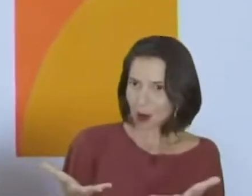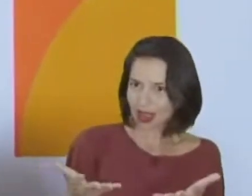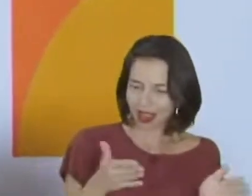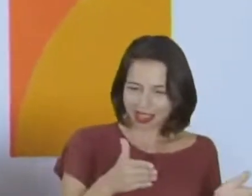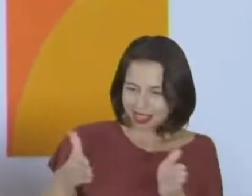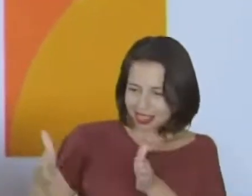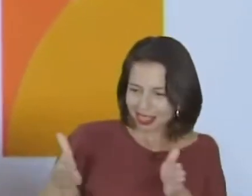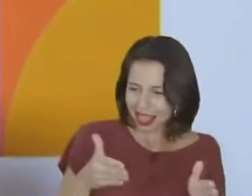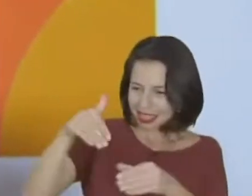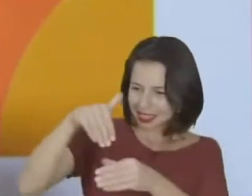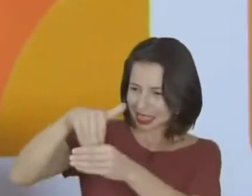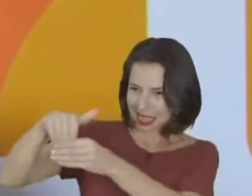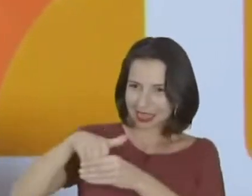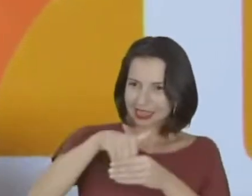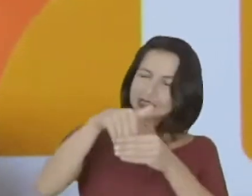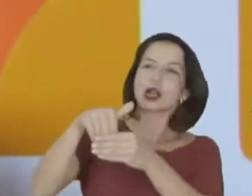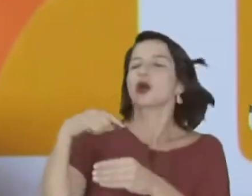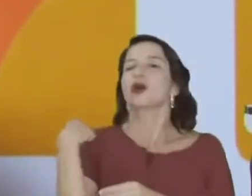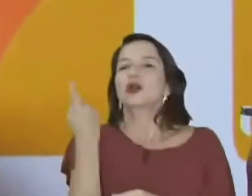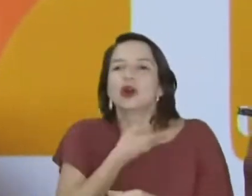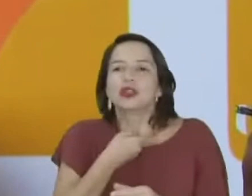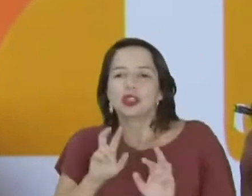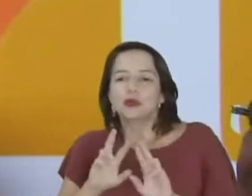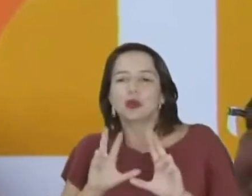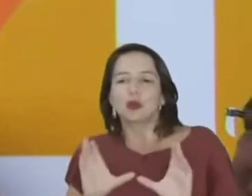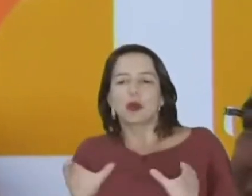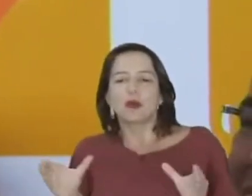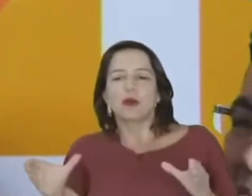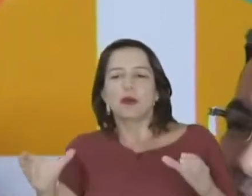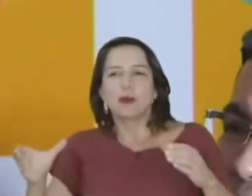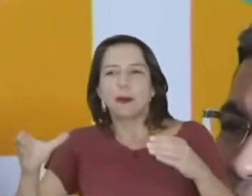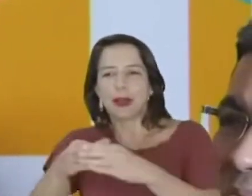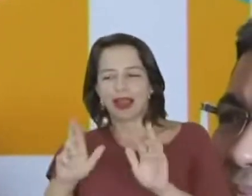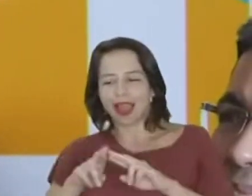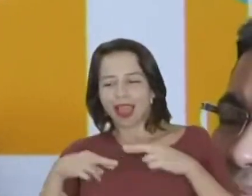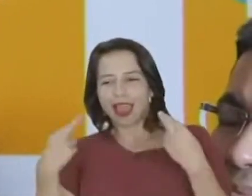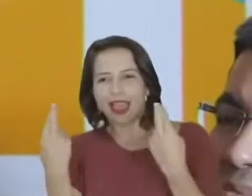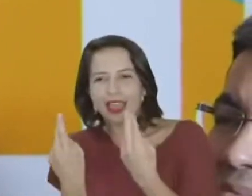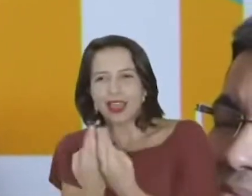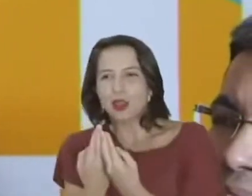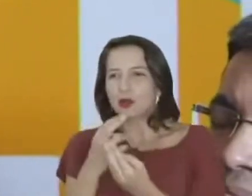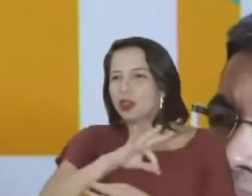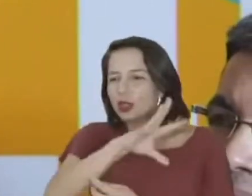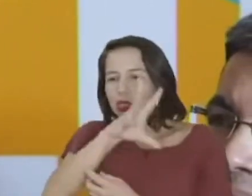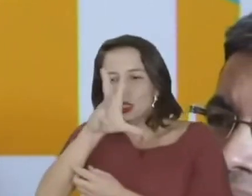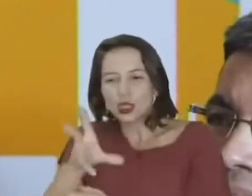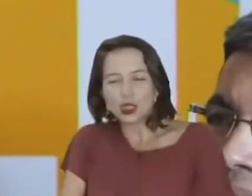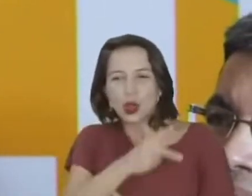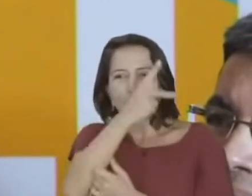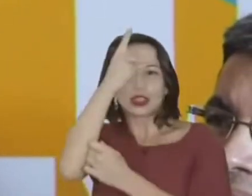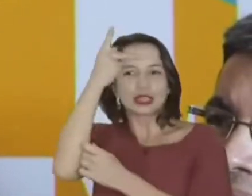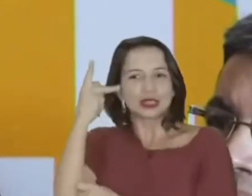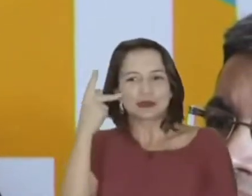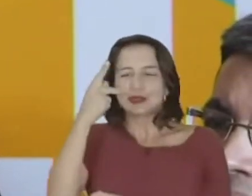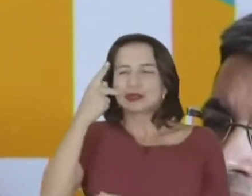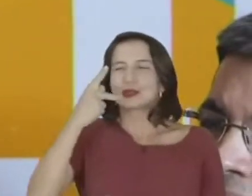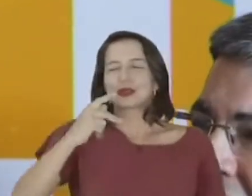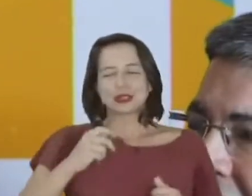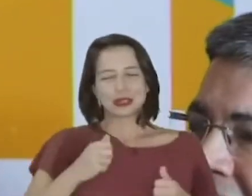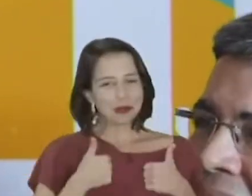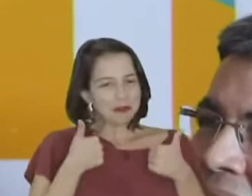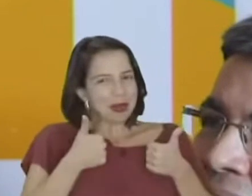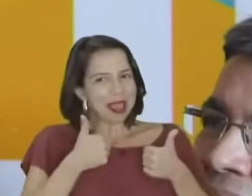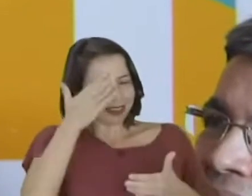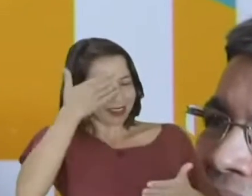país, todas as pessoas que acreditam que é possível construir um outro país, para a gente tirar da presidência